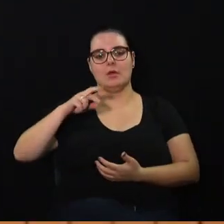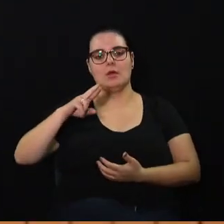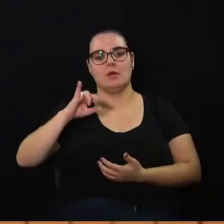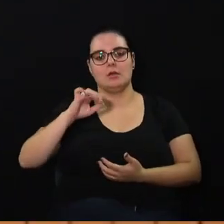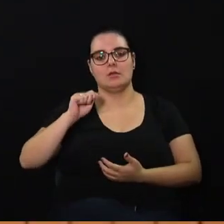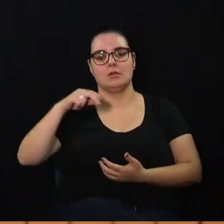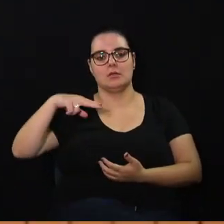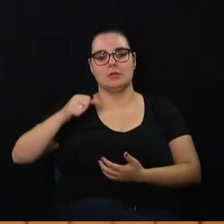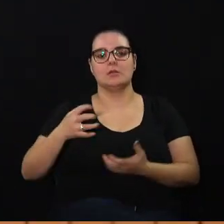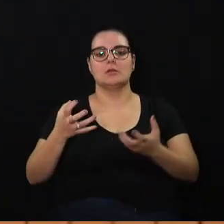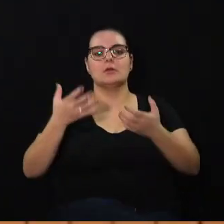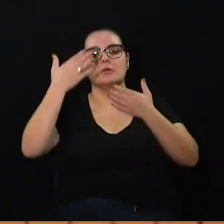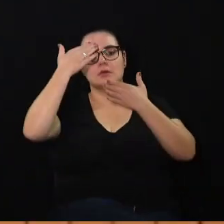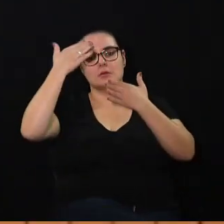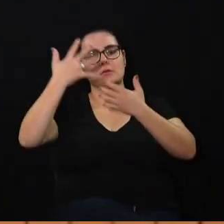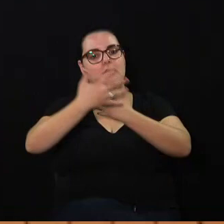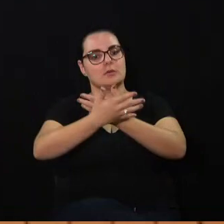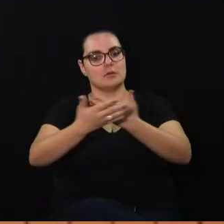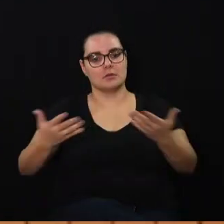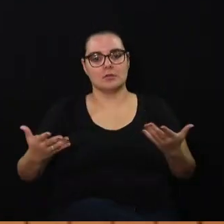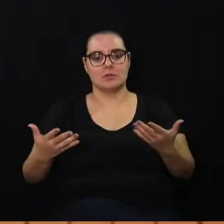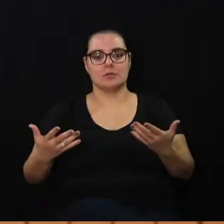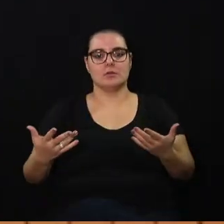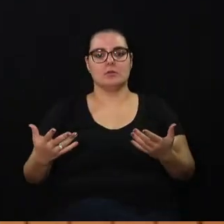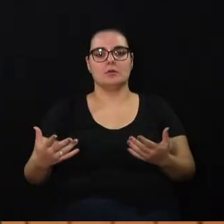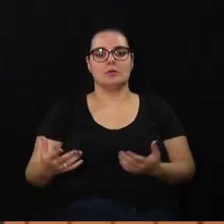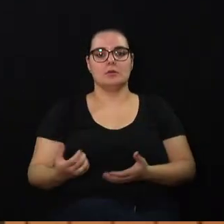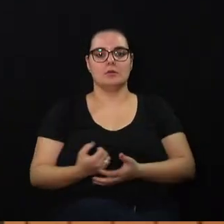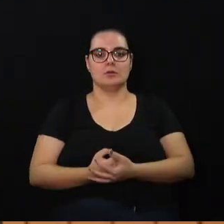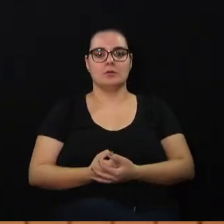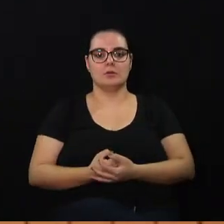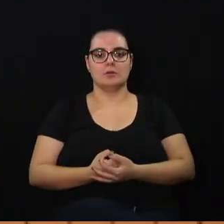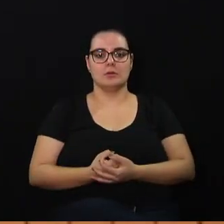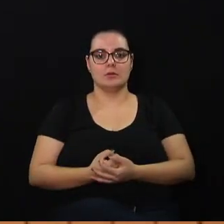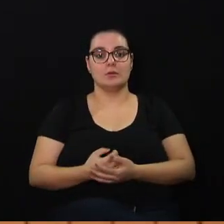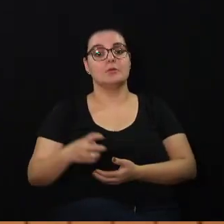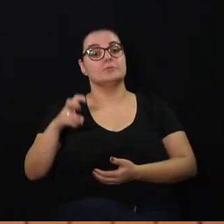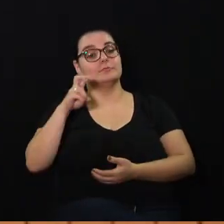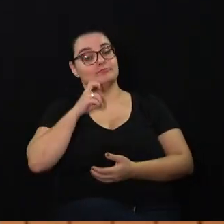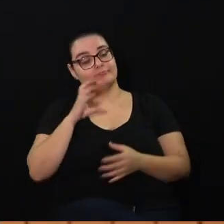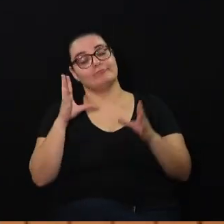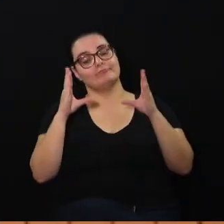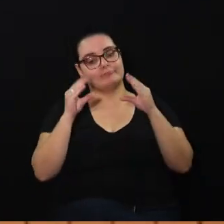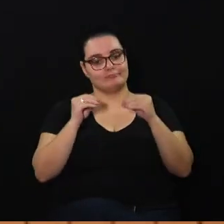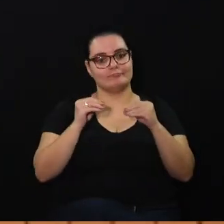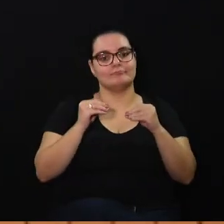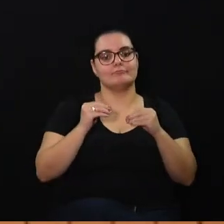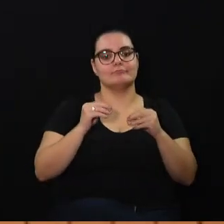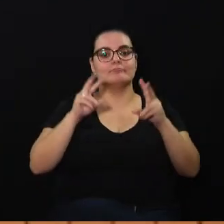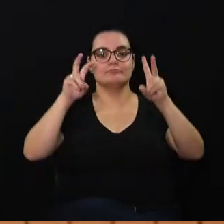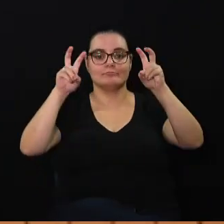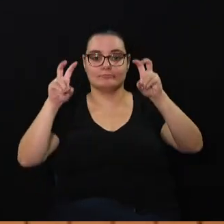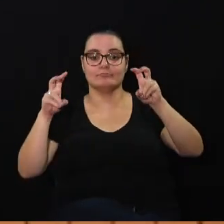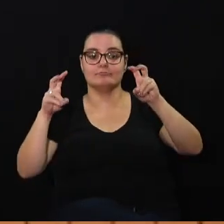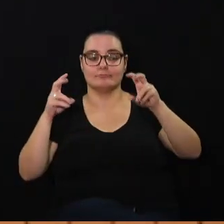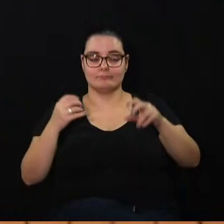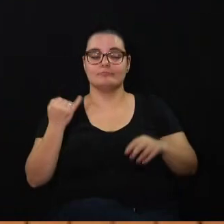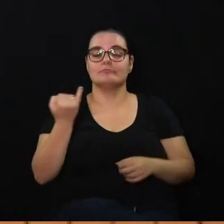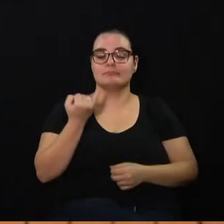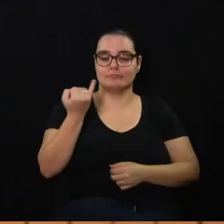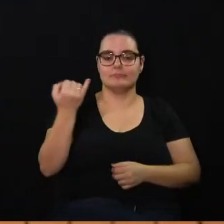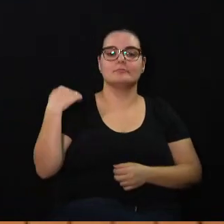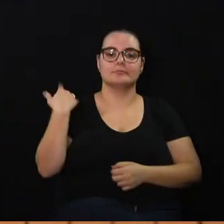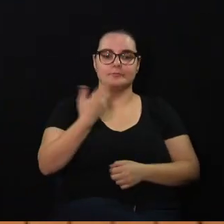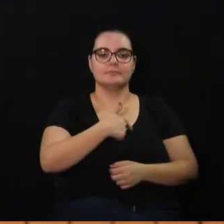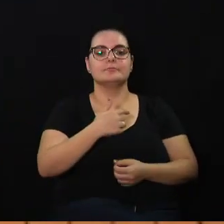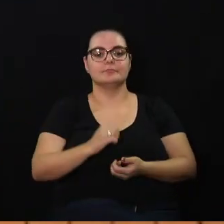gostaríamos de agradecer a todo mundo que está aqui ainda uma quinta feira à noite interessado no tema que é muito importante pra